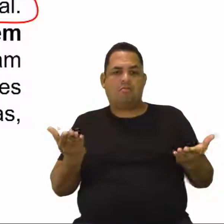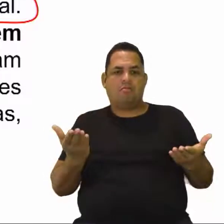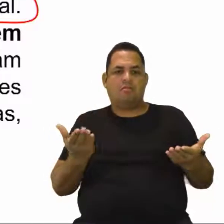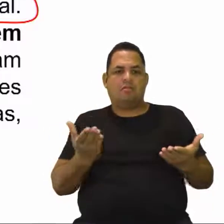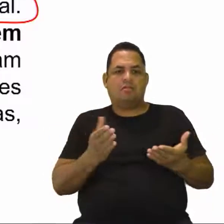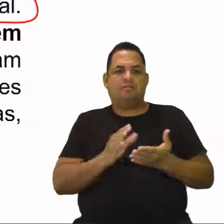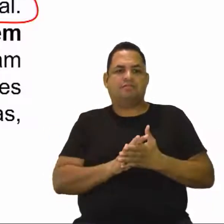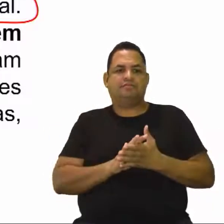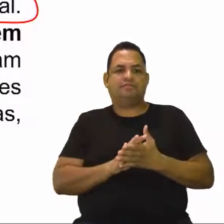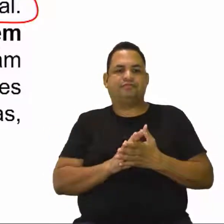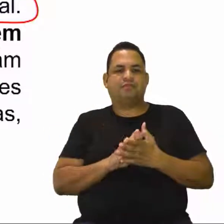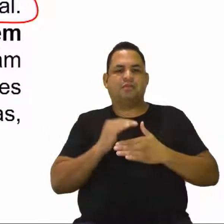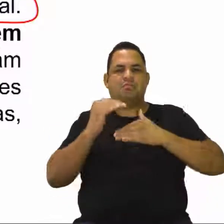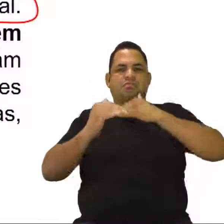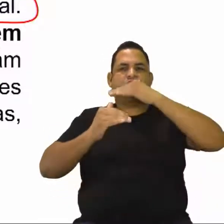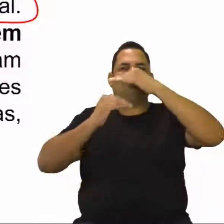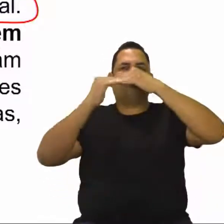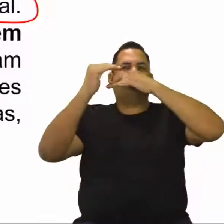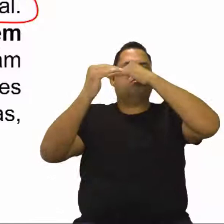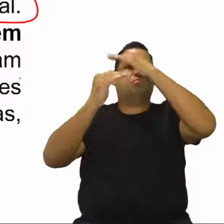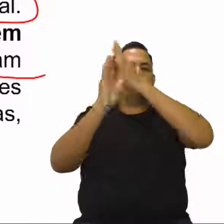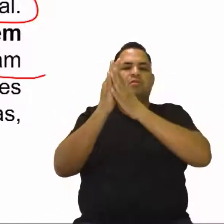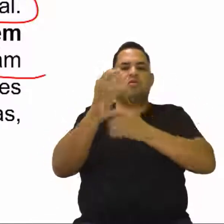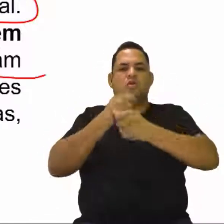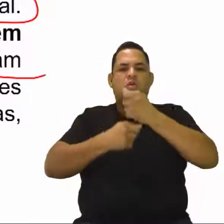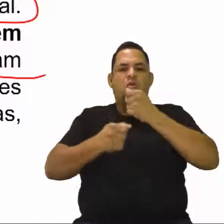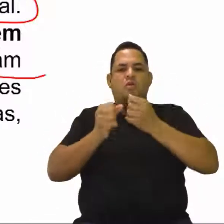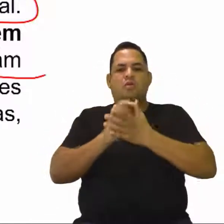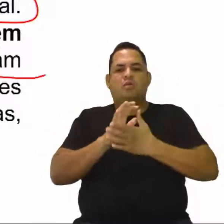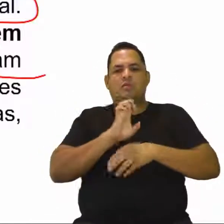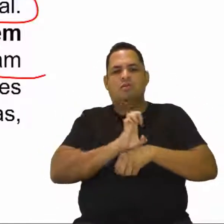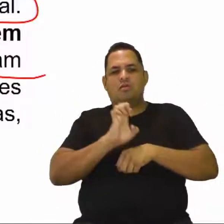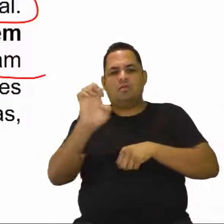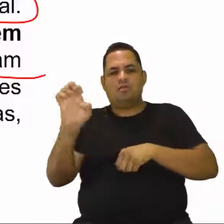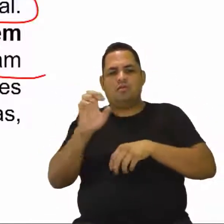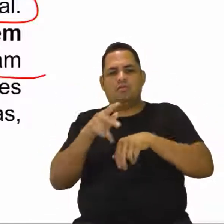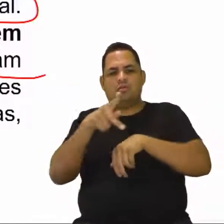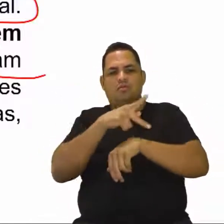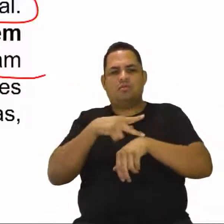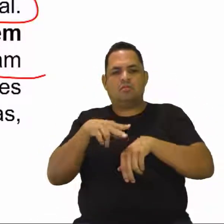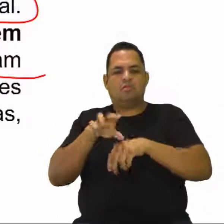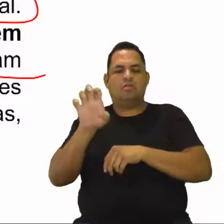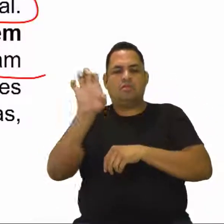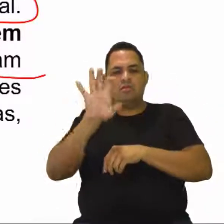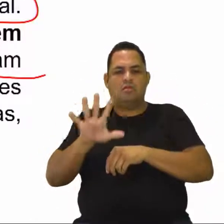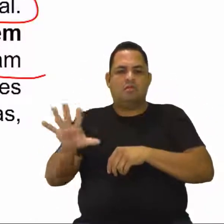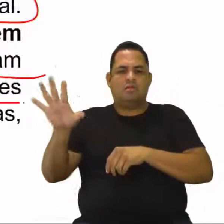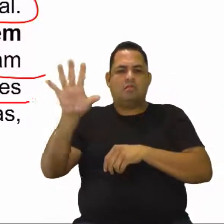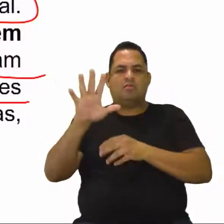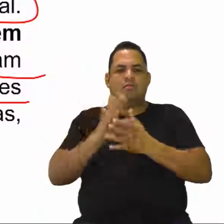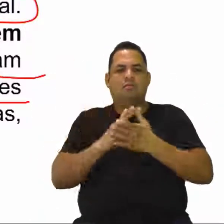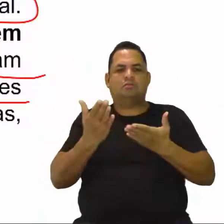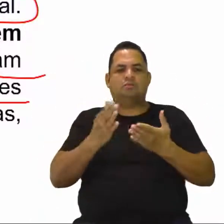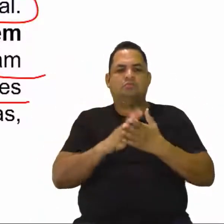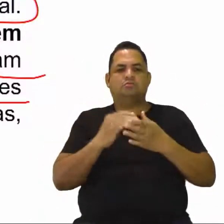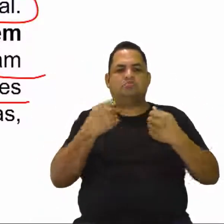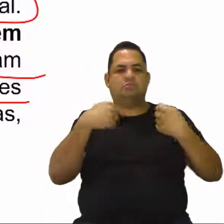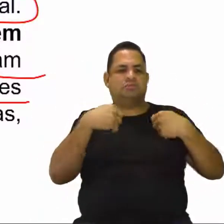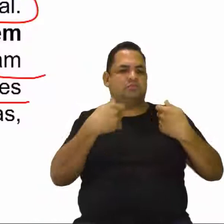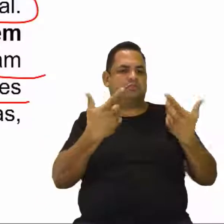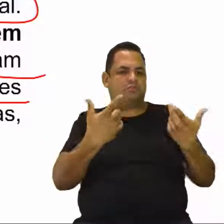em notável crescimento econômico, exportava a países europeus a maior parte que